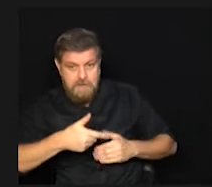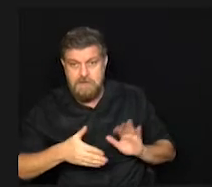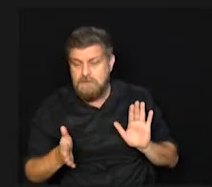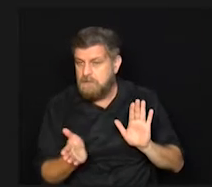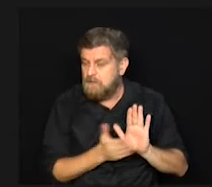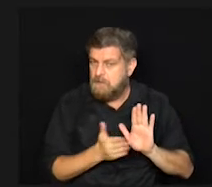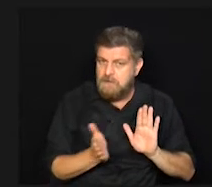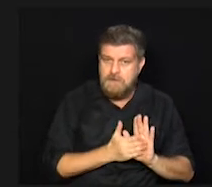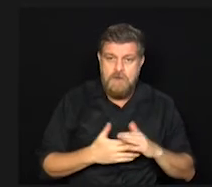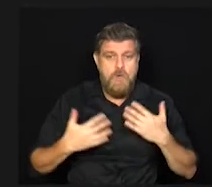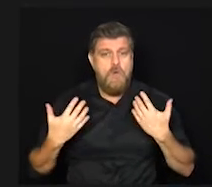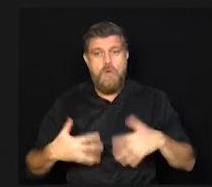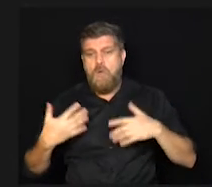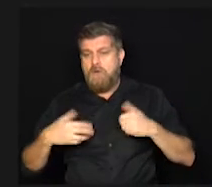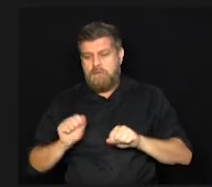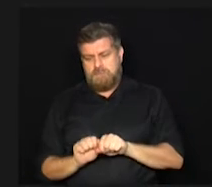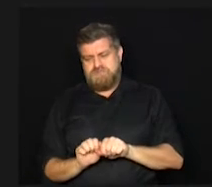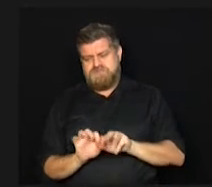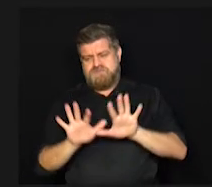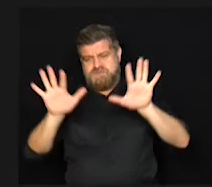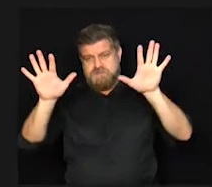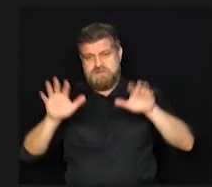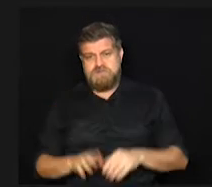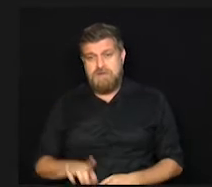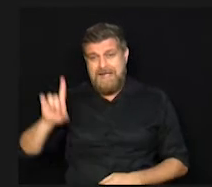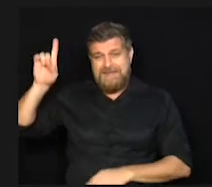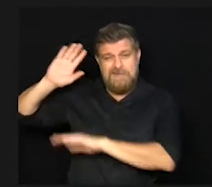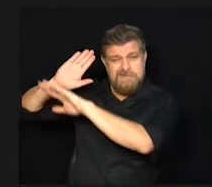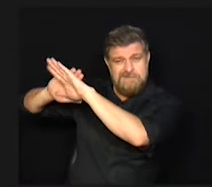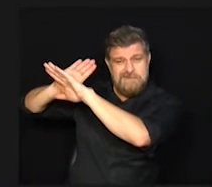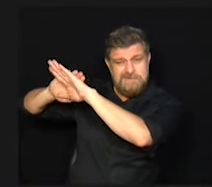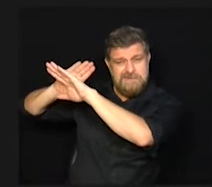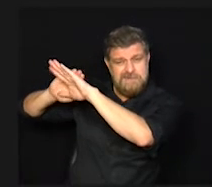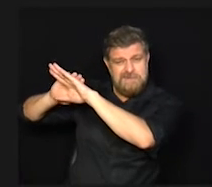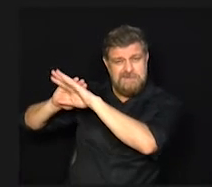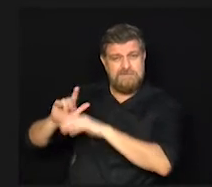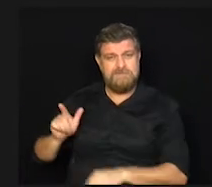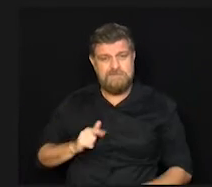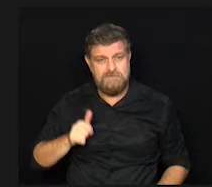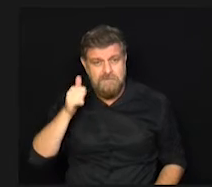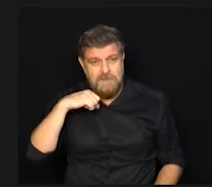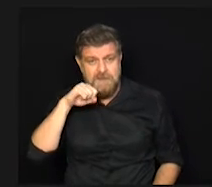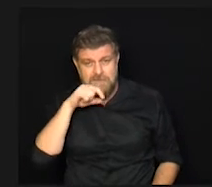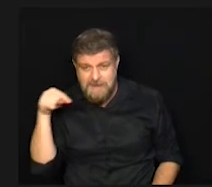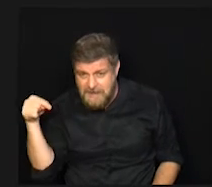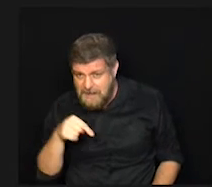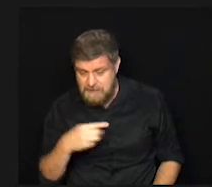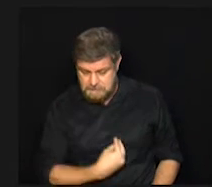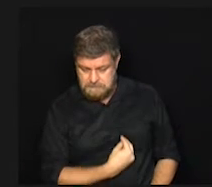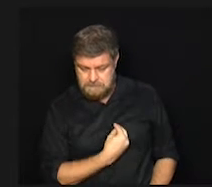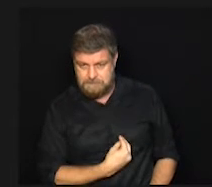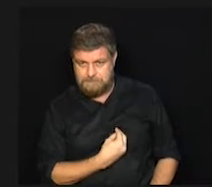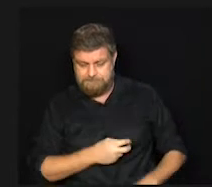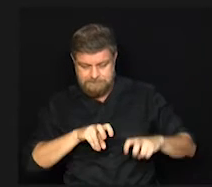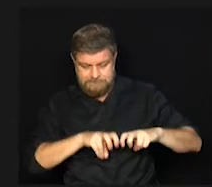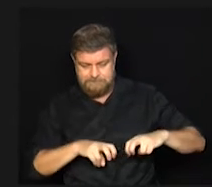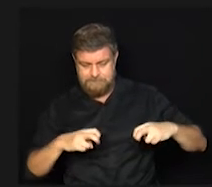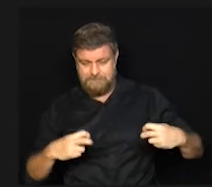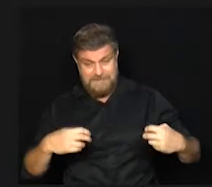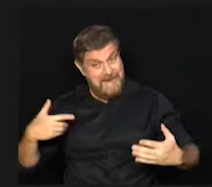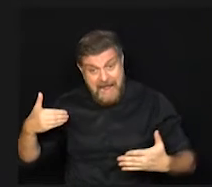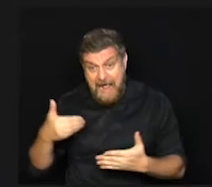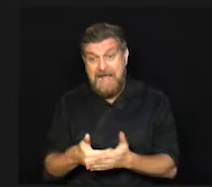proporção, e eu falo que Deus trabalhou grandemente no meio daquelas mães que ali estão até